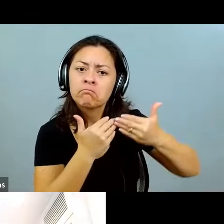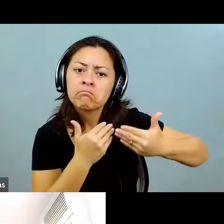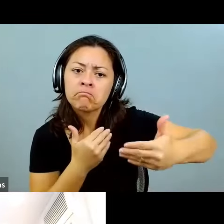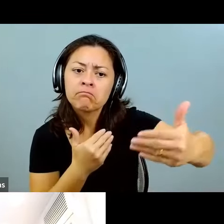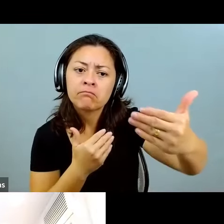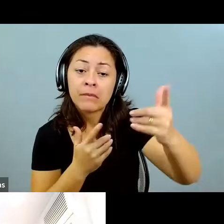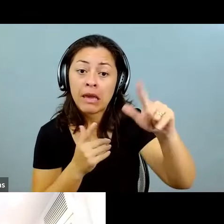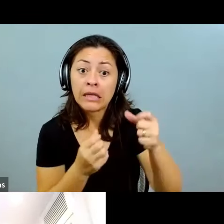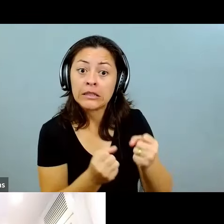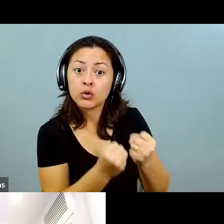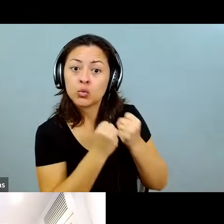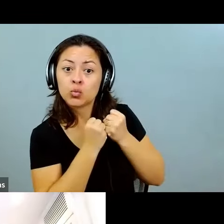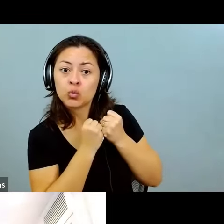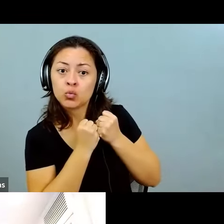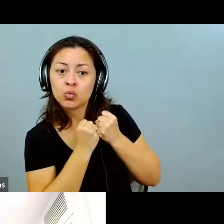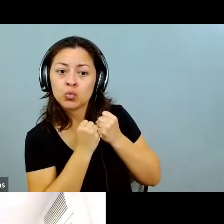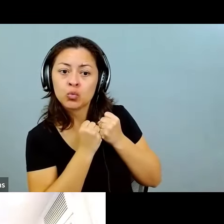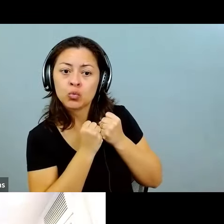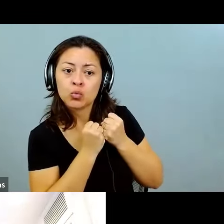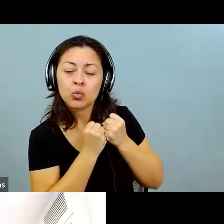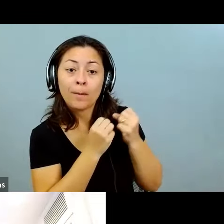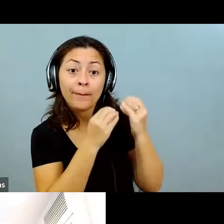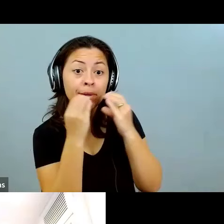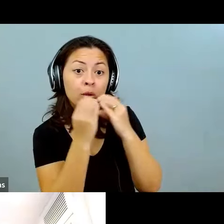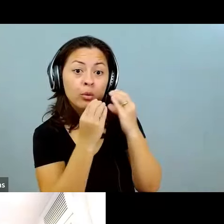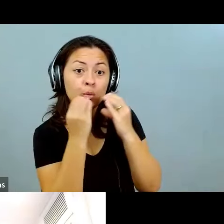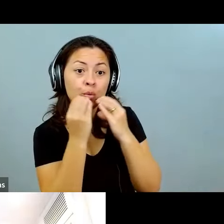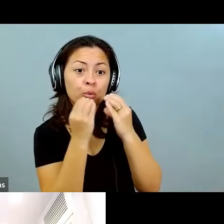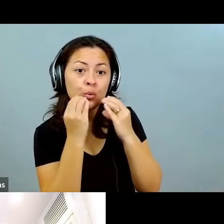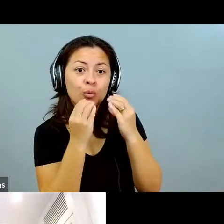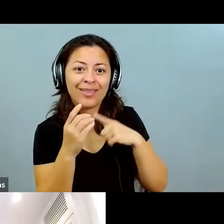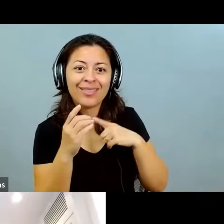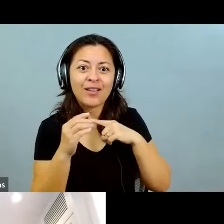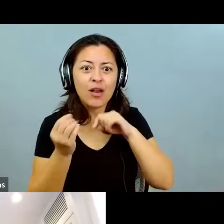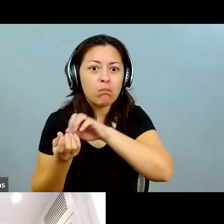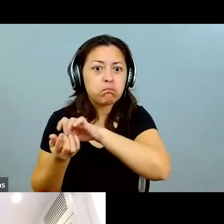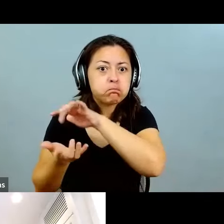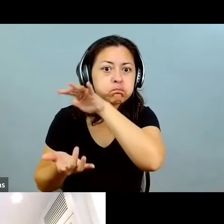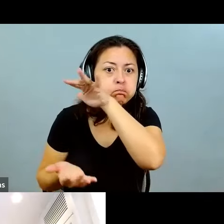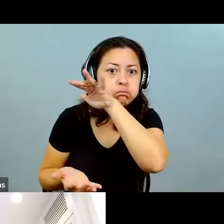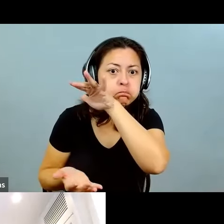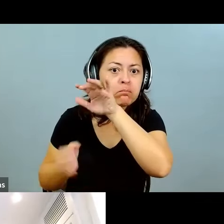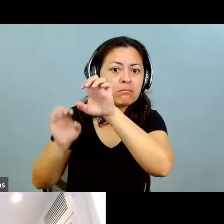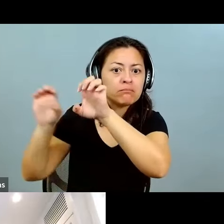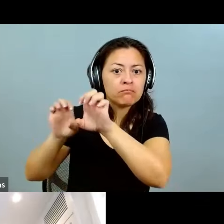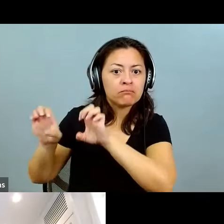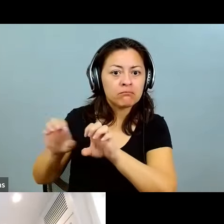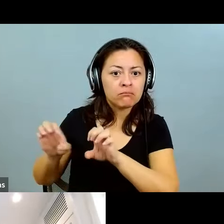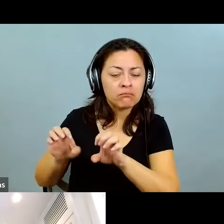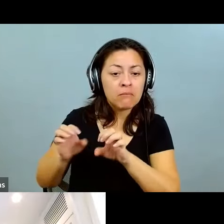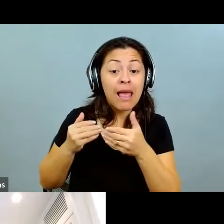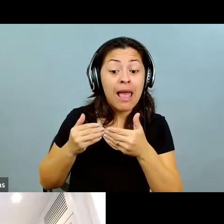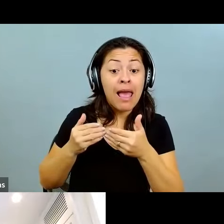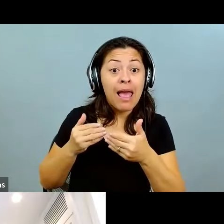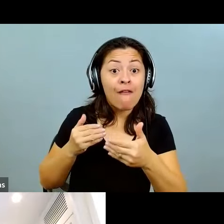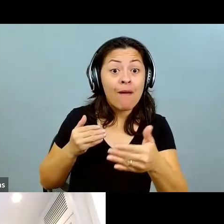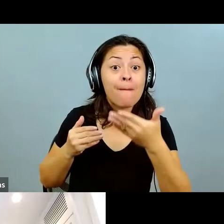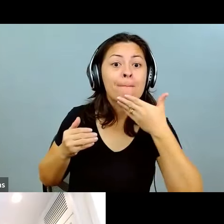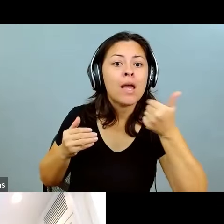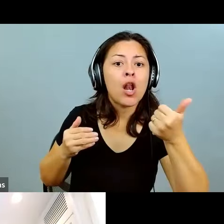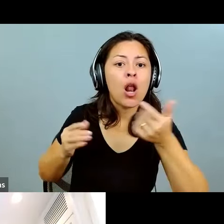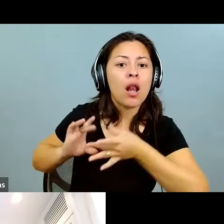segurar essa essa safra de milho ali esse estoque de milho até melhorar eh como que vocês estão pensando mais